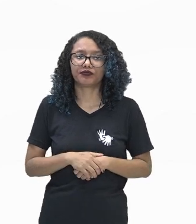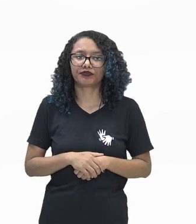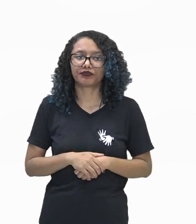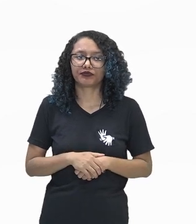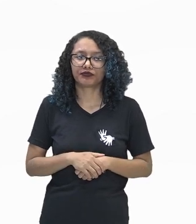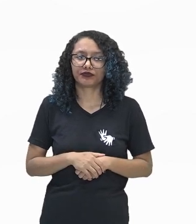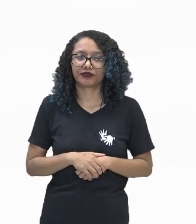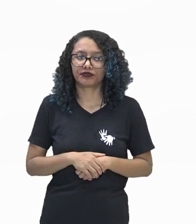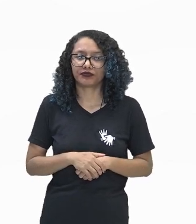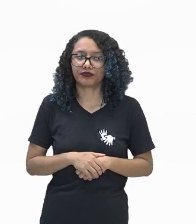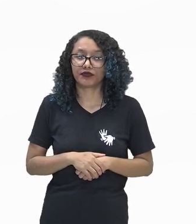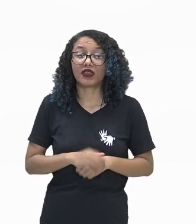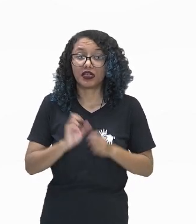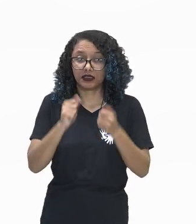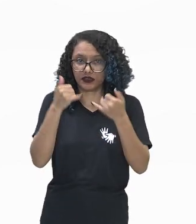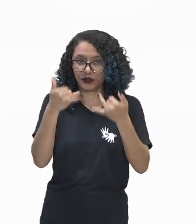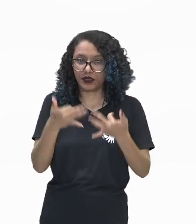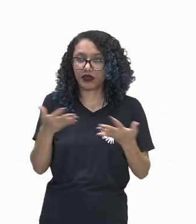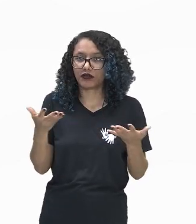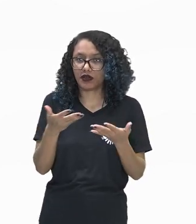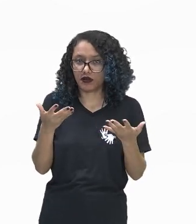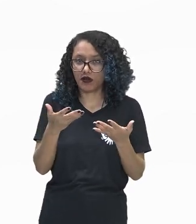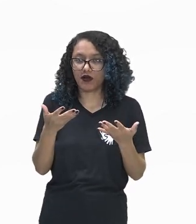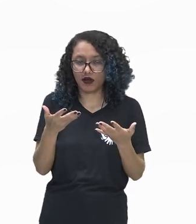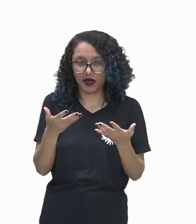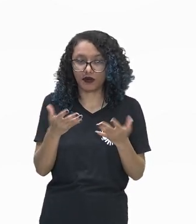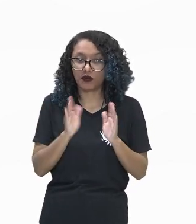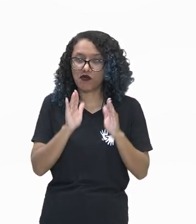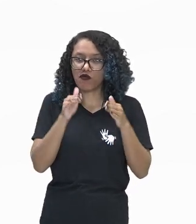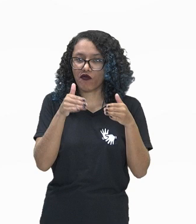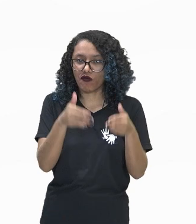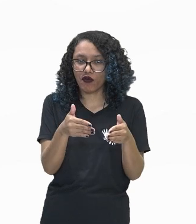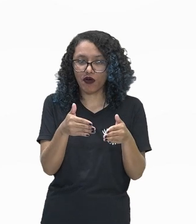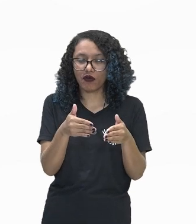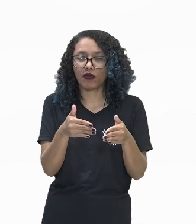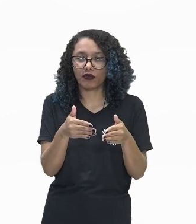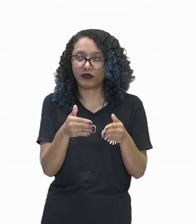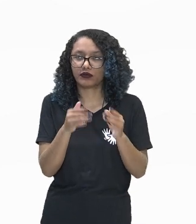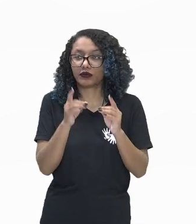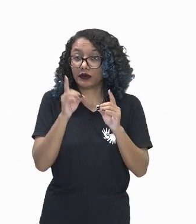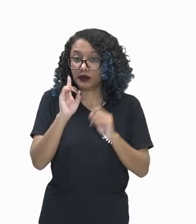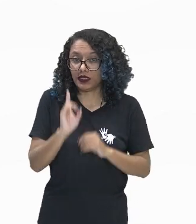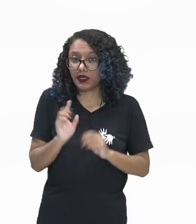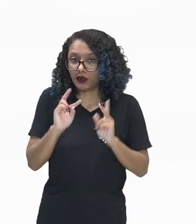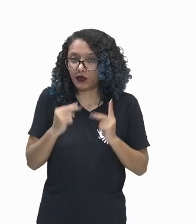diretamente de alguns aspectos que a gente vai ver aqui para vocês